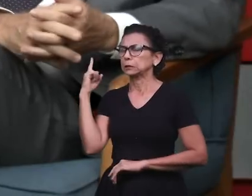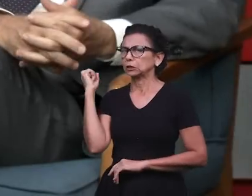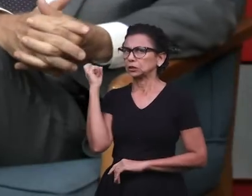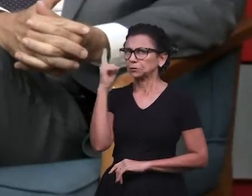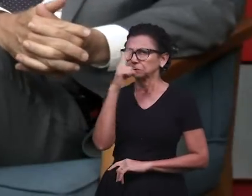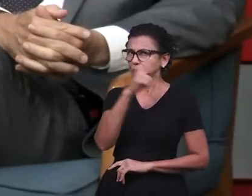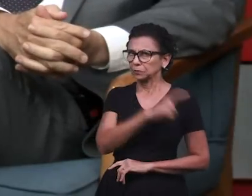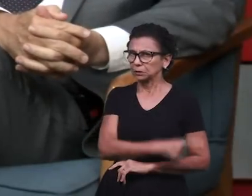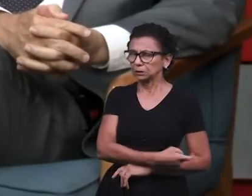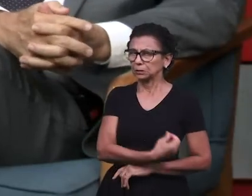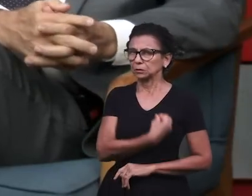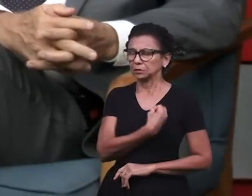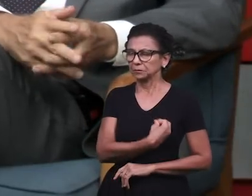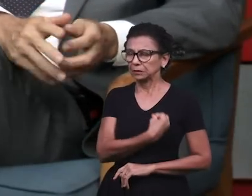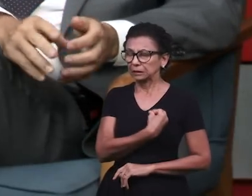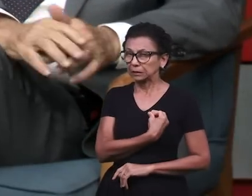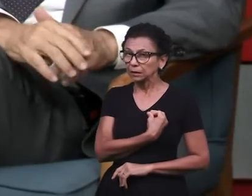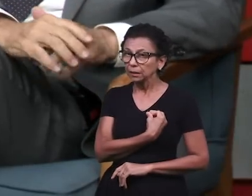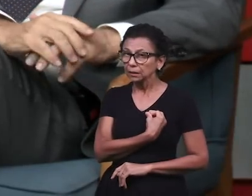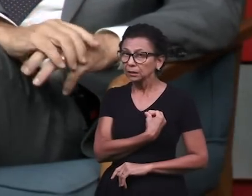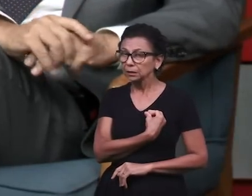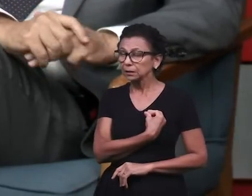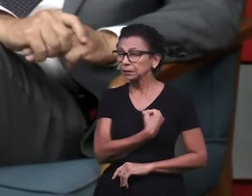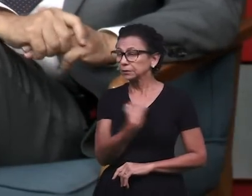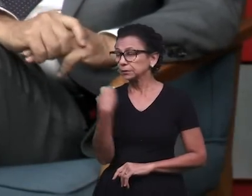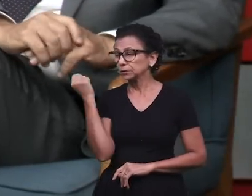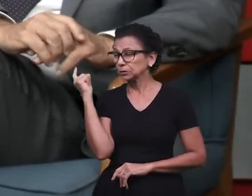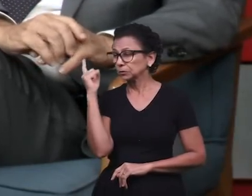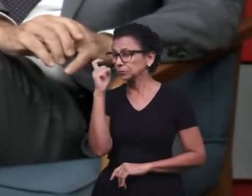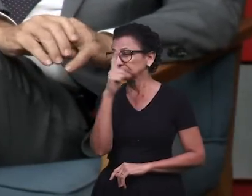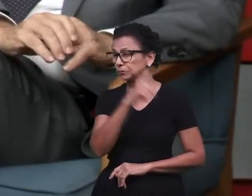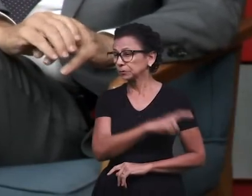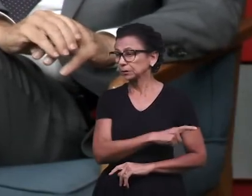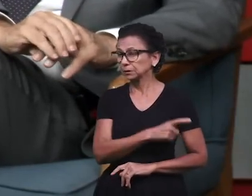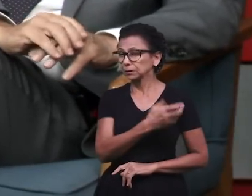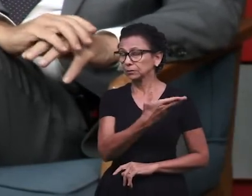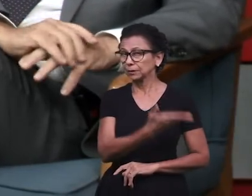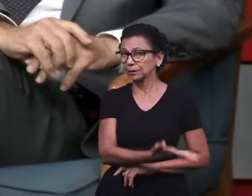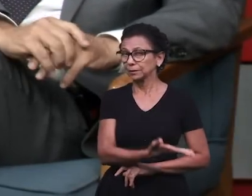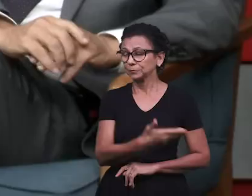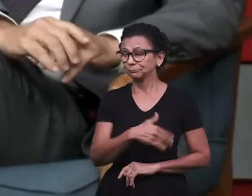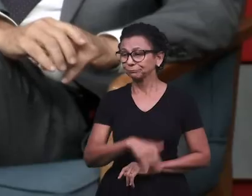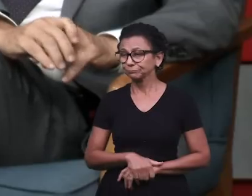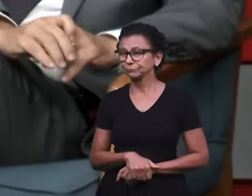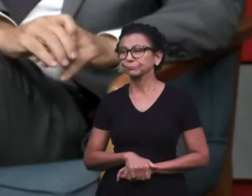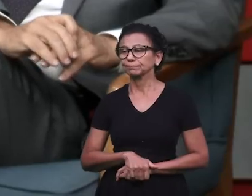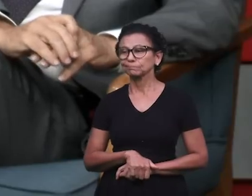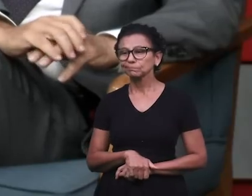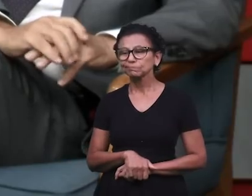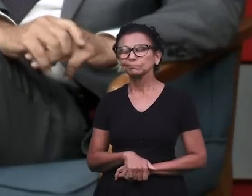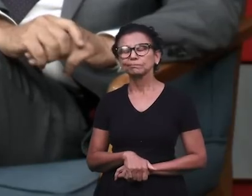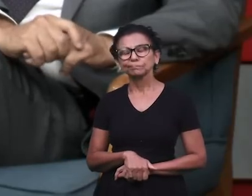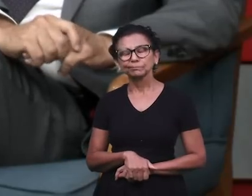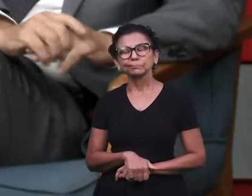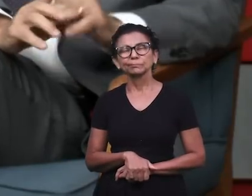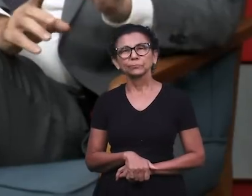totalmente desregrada, uma pessoa dificílima de se lidar.